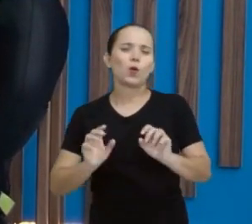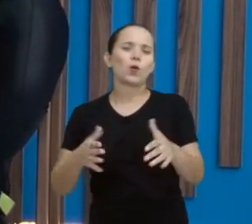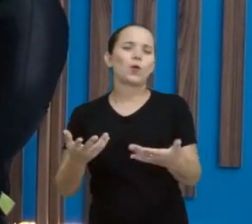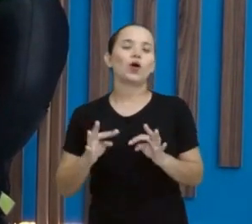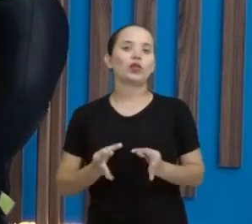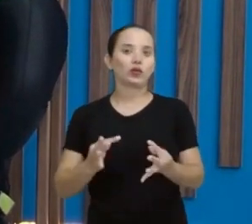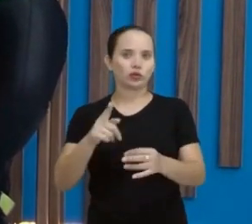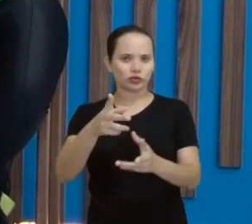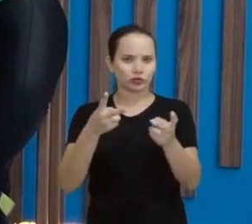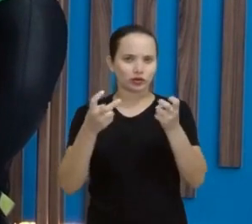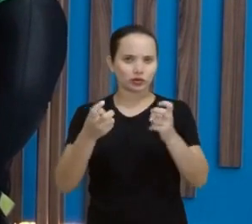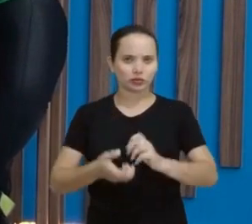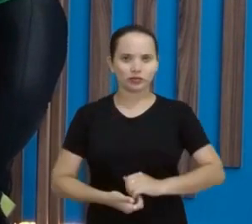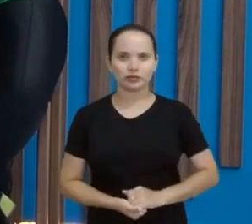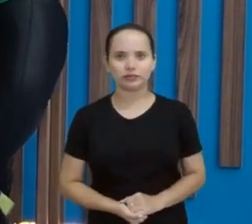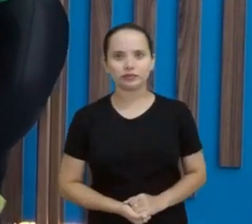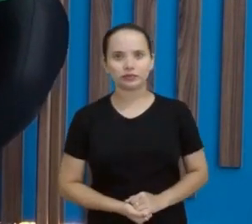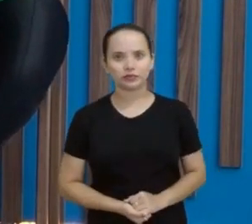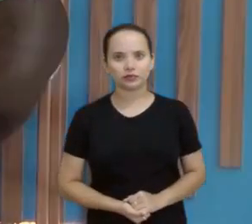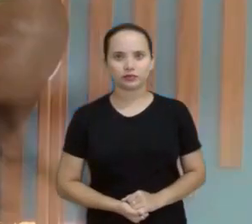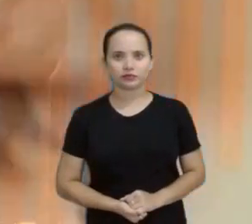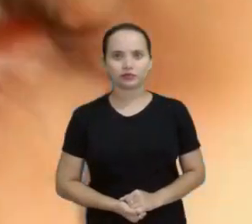tecnologia você vê?